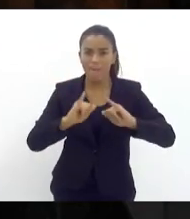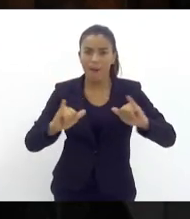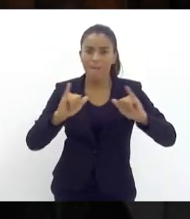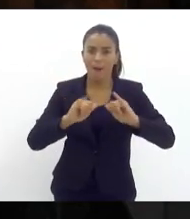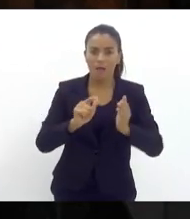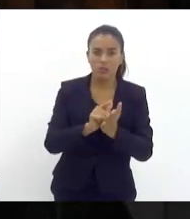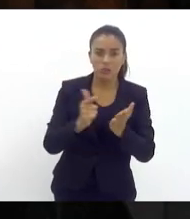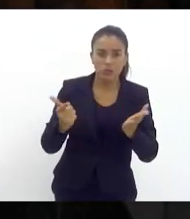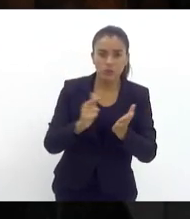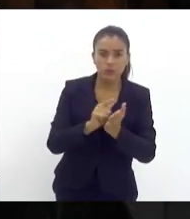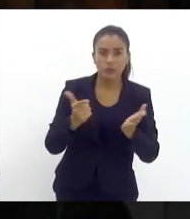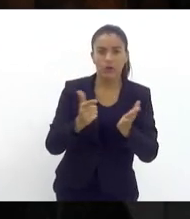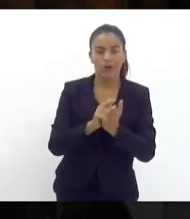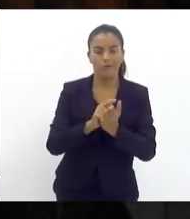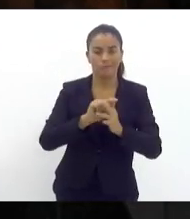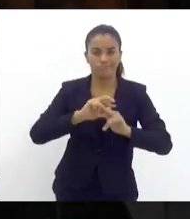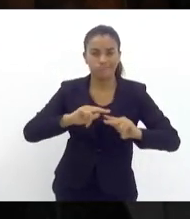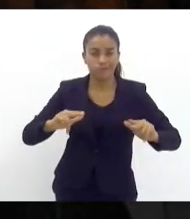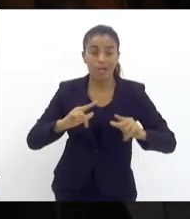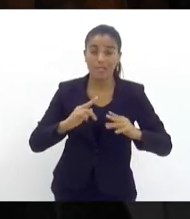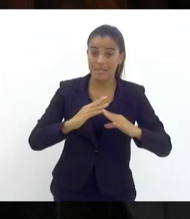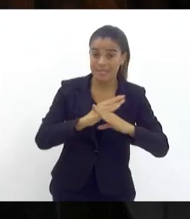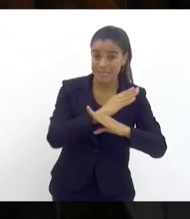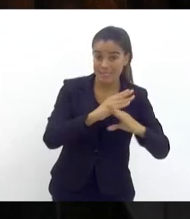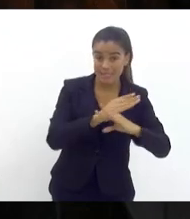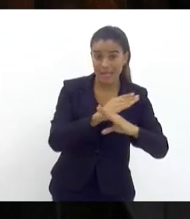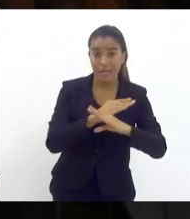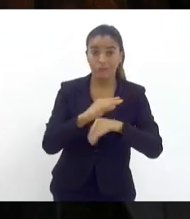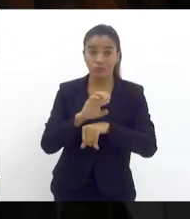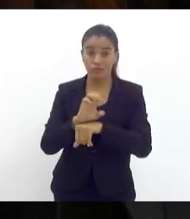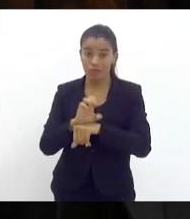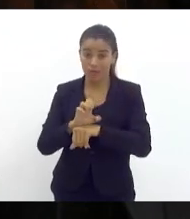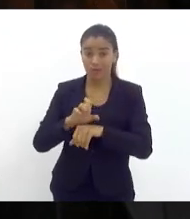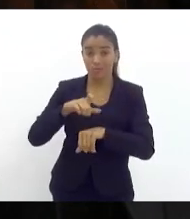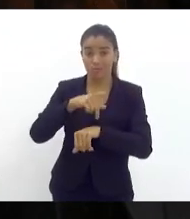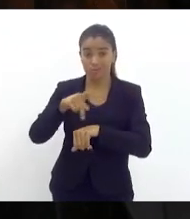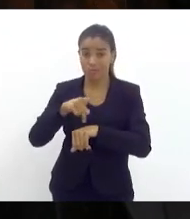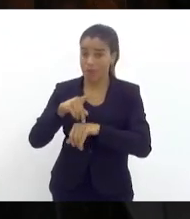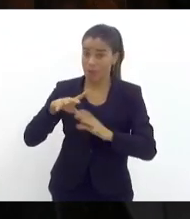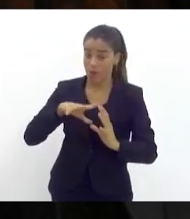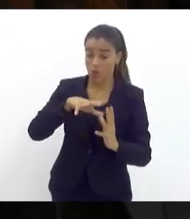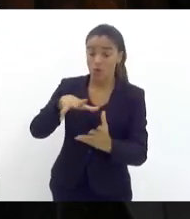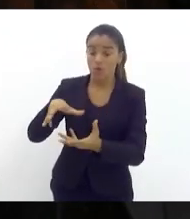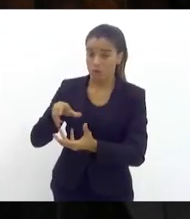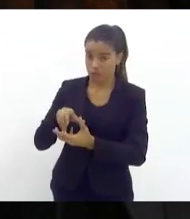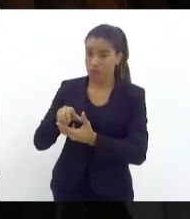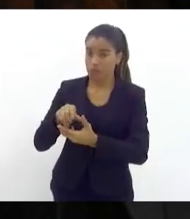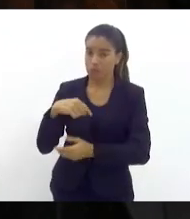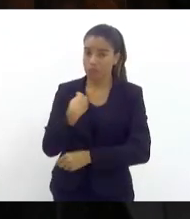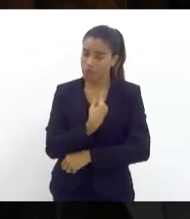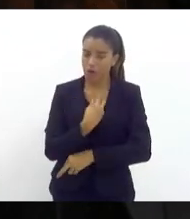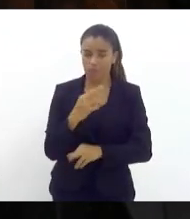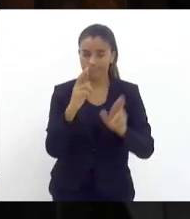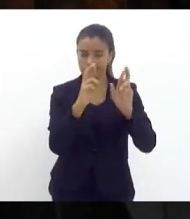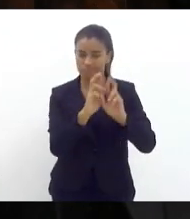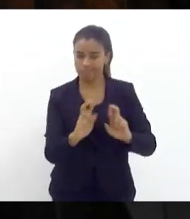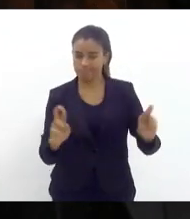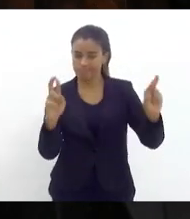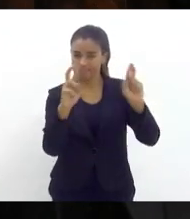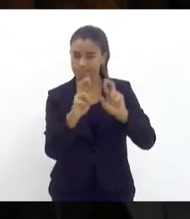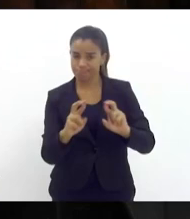das nossas cidades do nosso Estado do nosso país e do mundo a gente vem observando